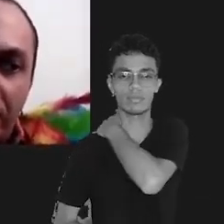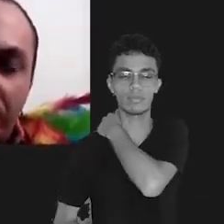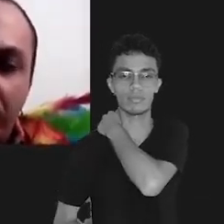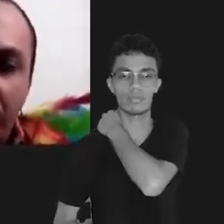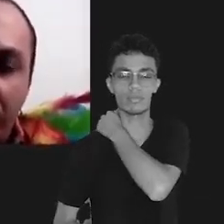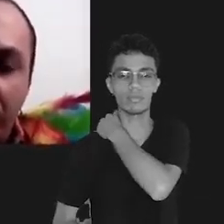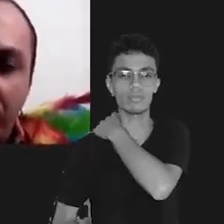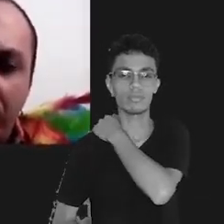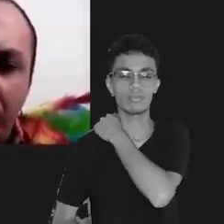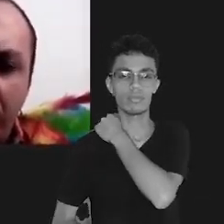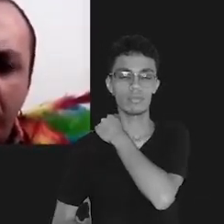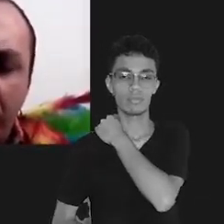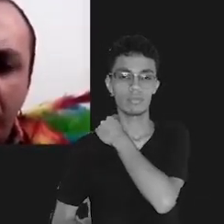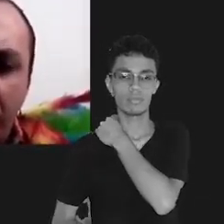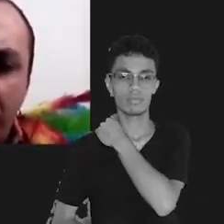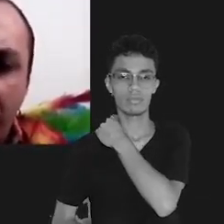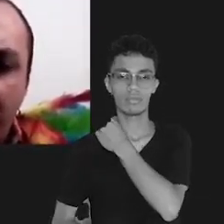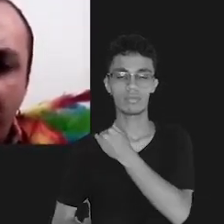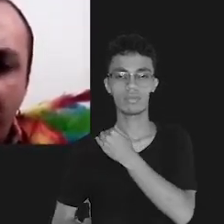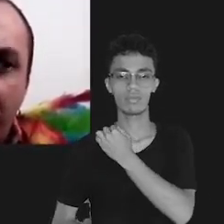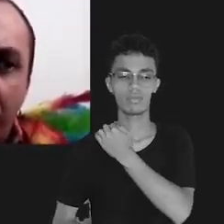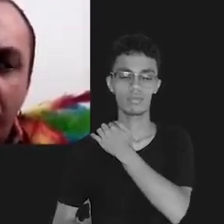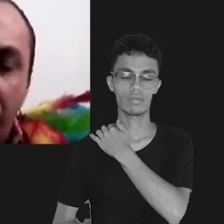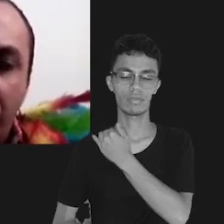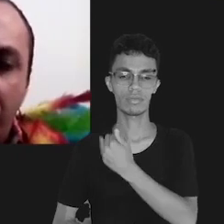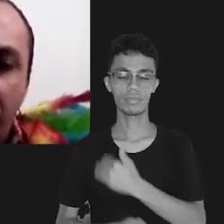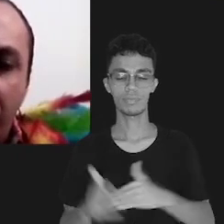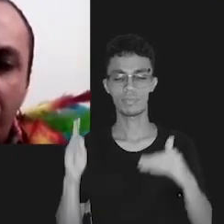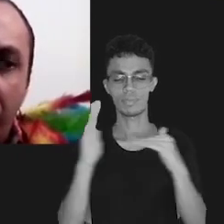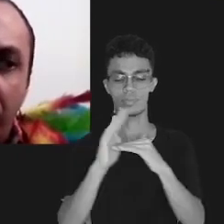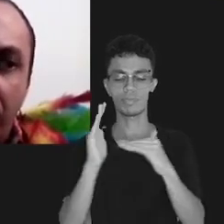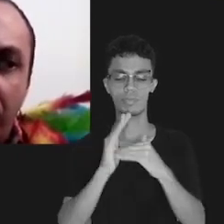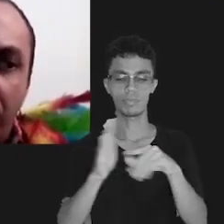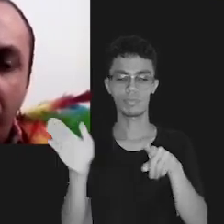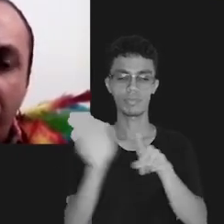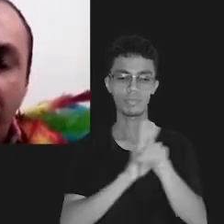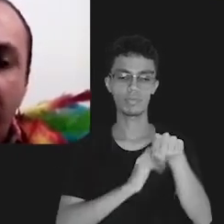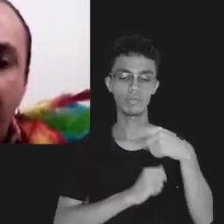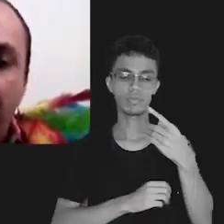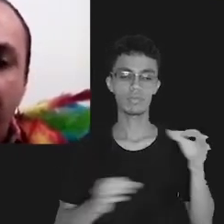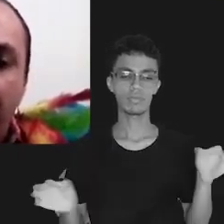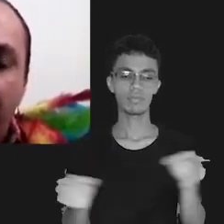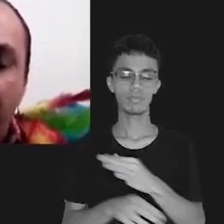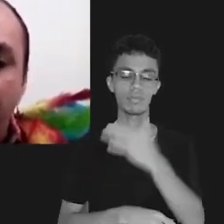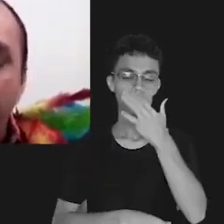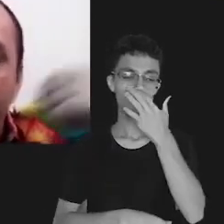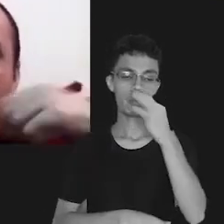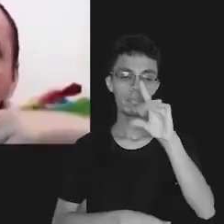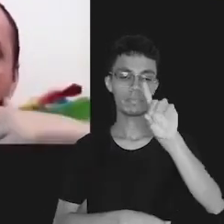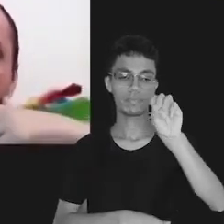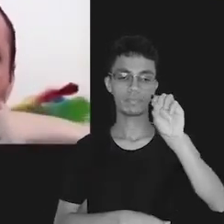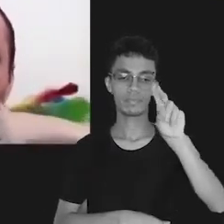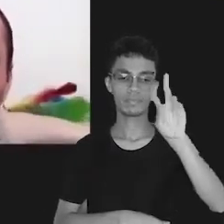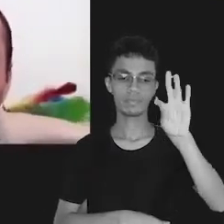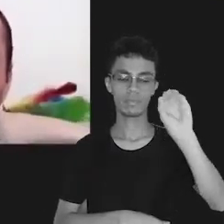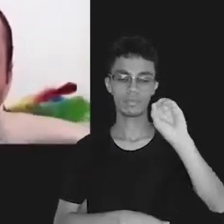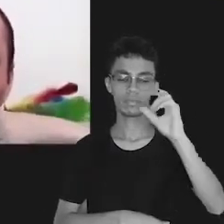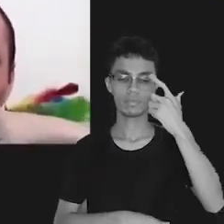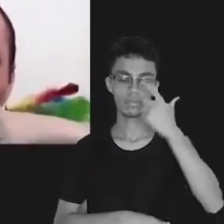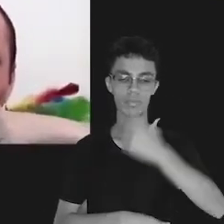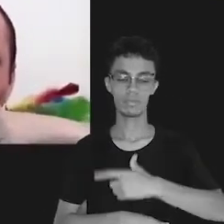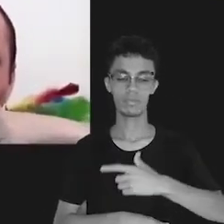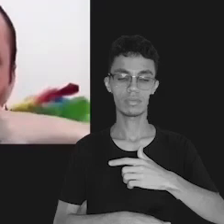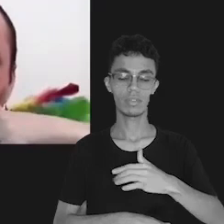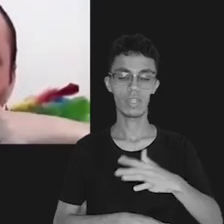Doutor Rive, vou jogar uma última pergunta aqui, a gente já encerra, tá? O doutor Rive comenta aqui: sonho pandêmico, tomar